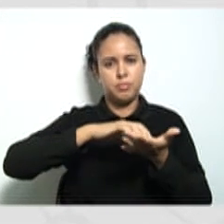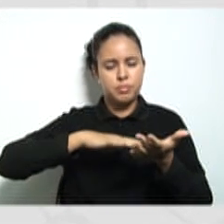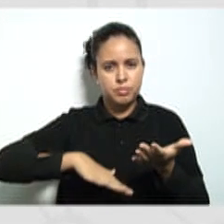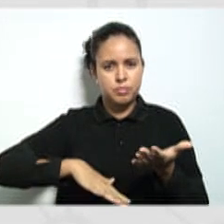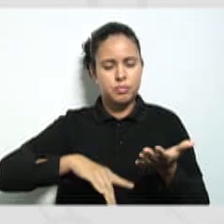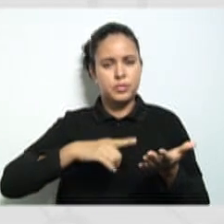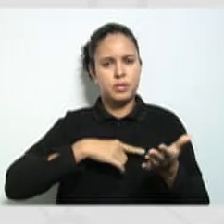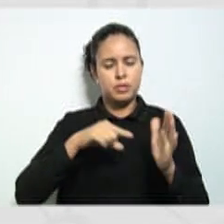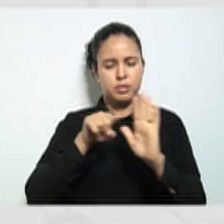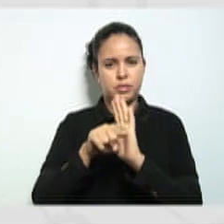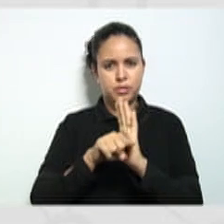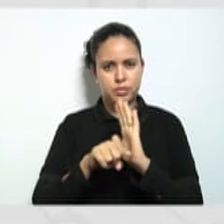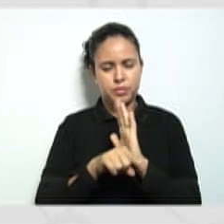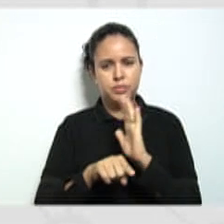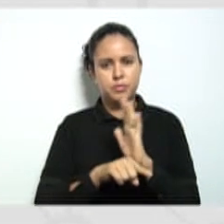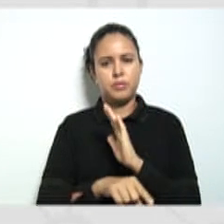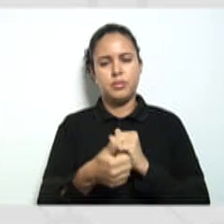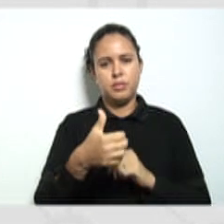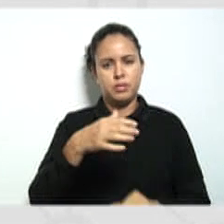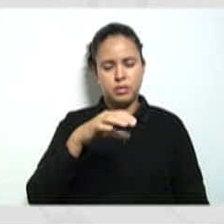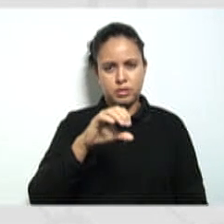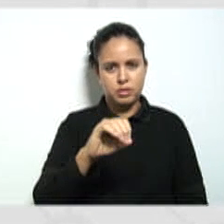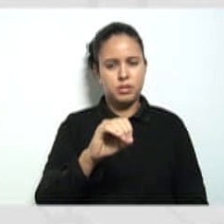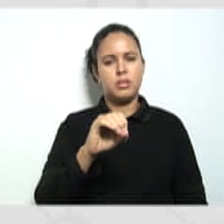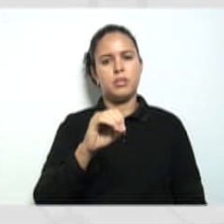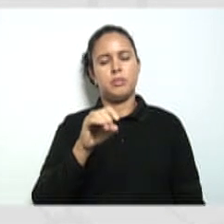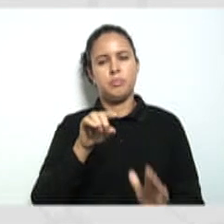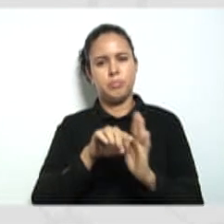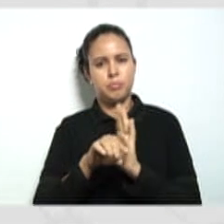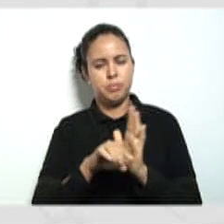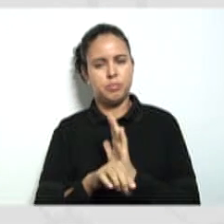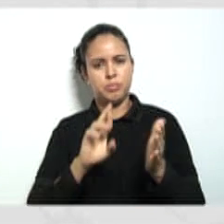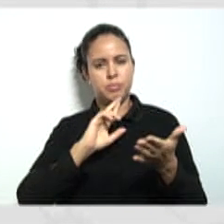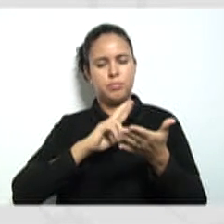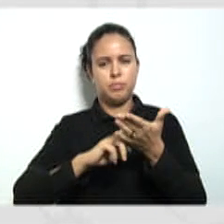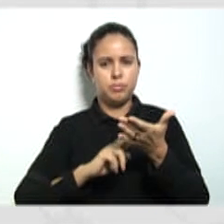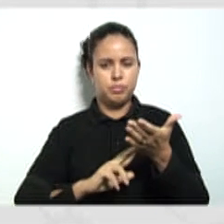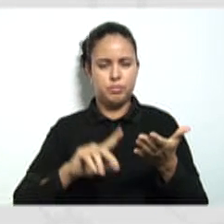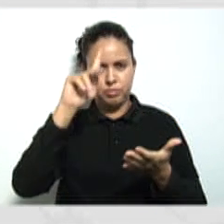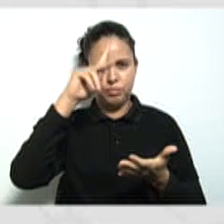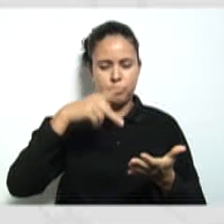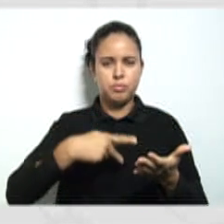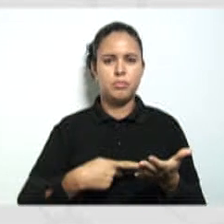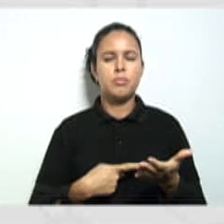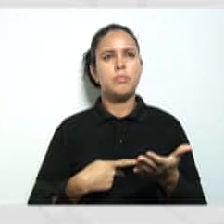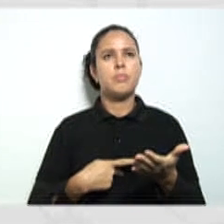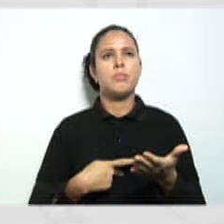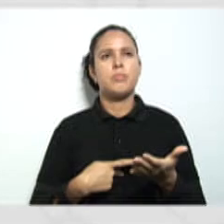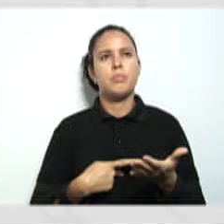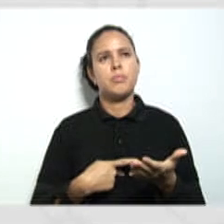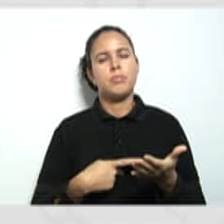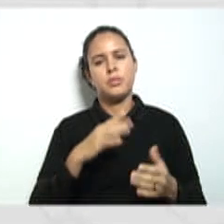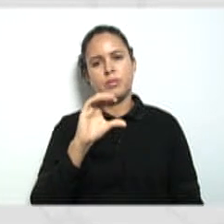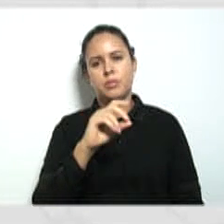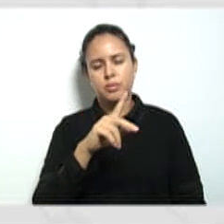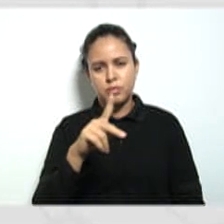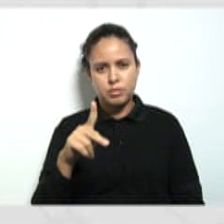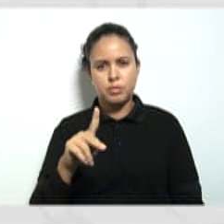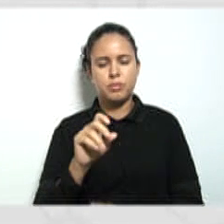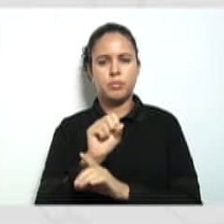um questionário. Tem ali 10 questões para você responder individualmente, né? Cada questão valendo um pontinho, sobre as cooperativas para a